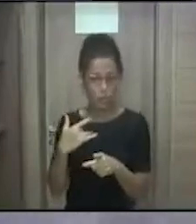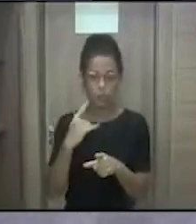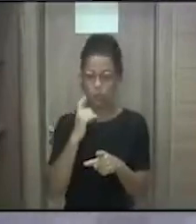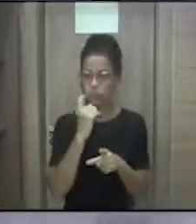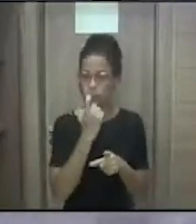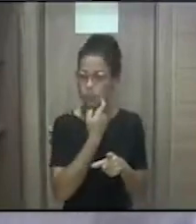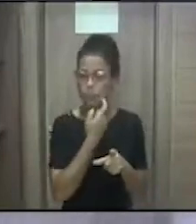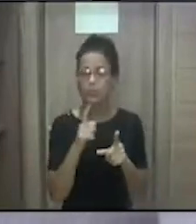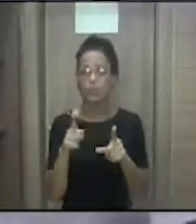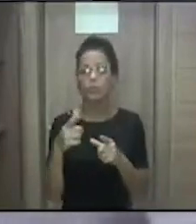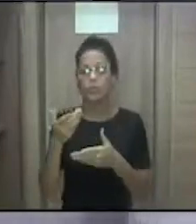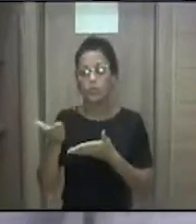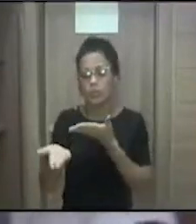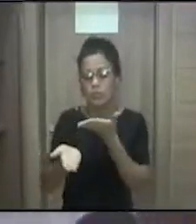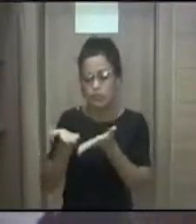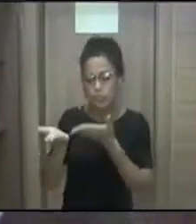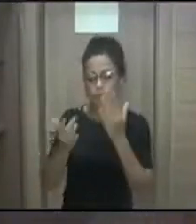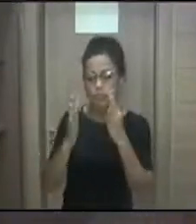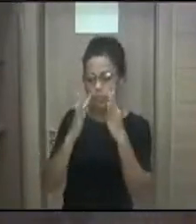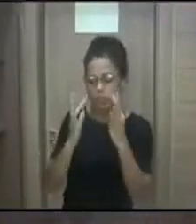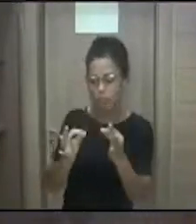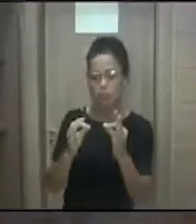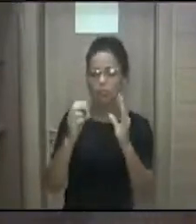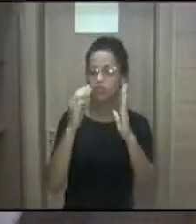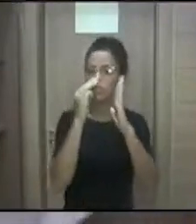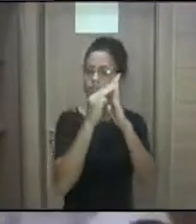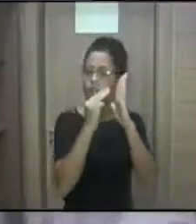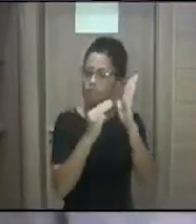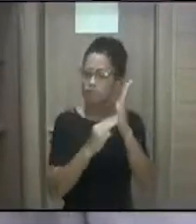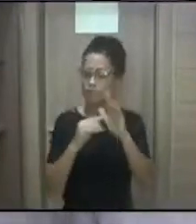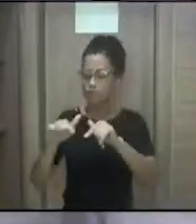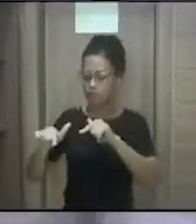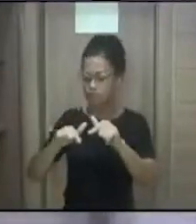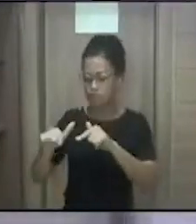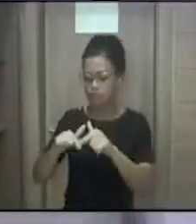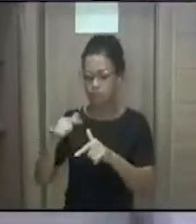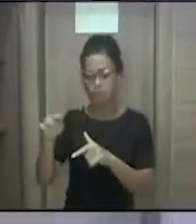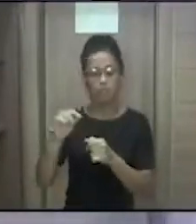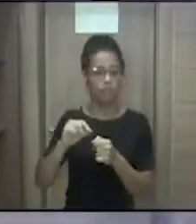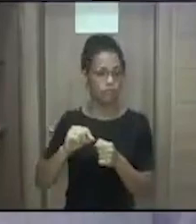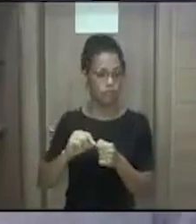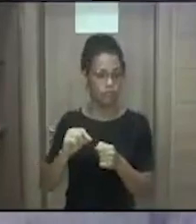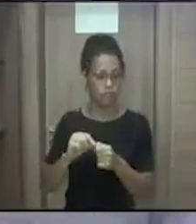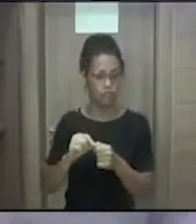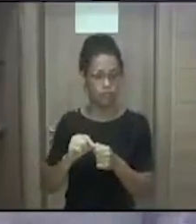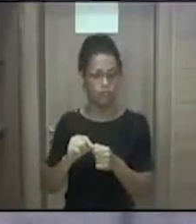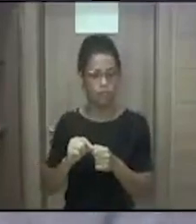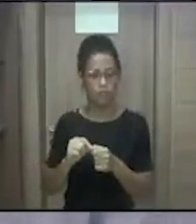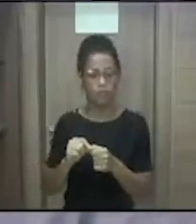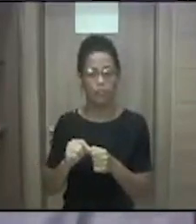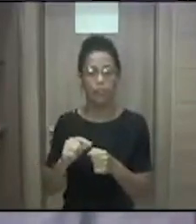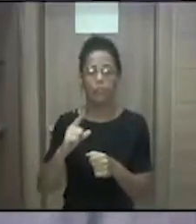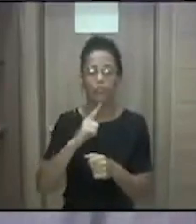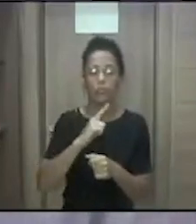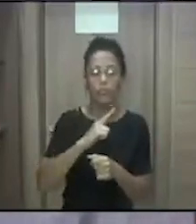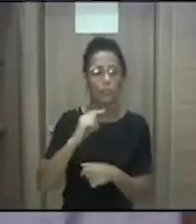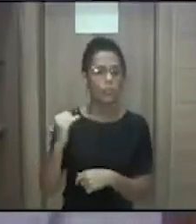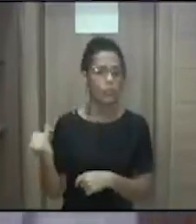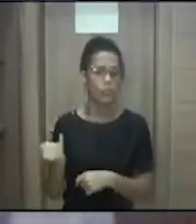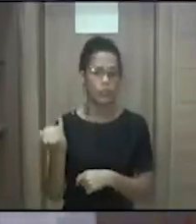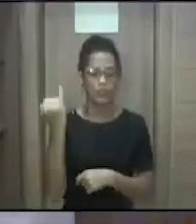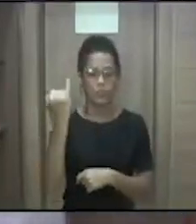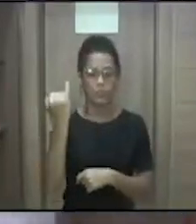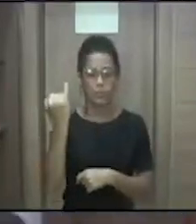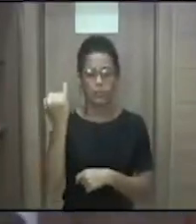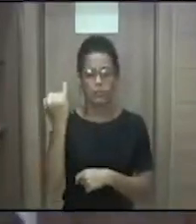as lições teórico-metodológicas que o trabalho que vocês fizeram trouxe são muito